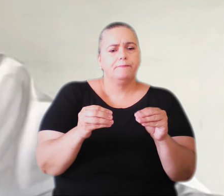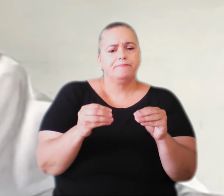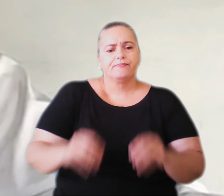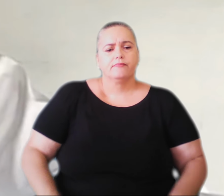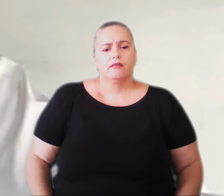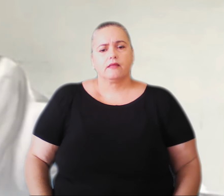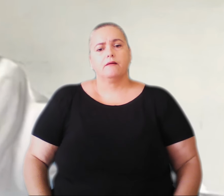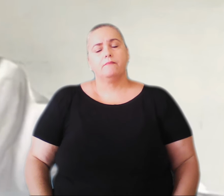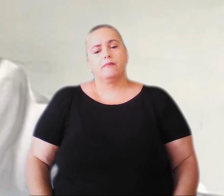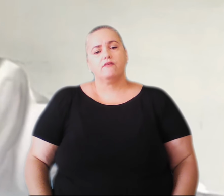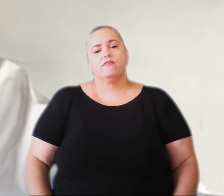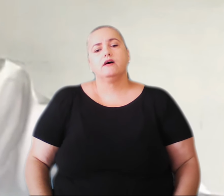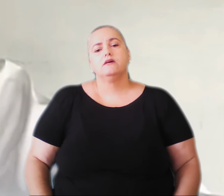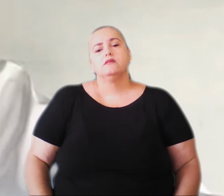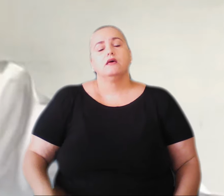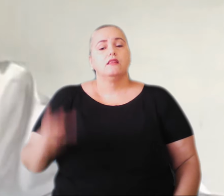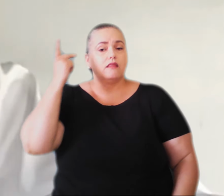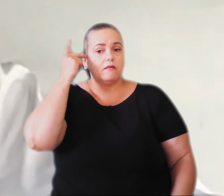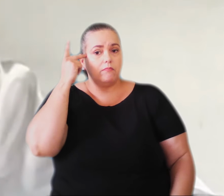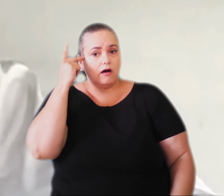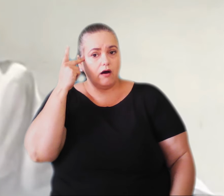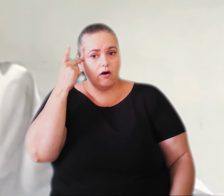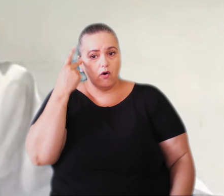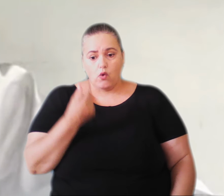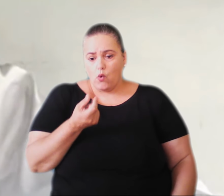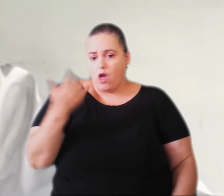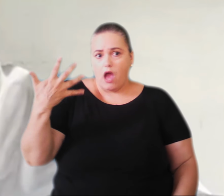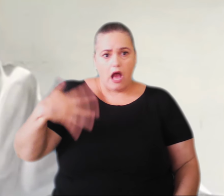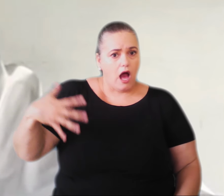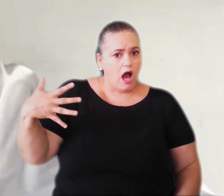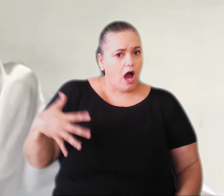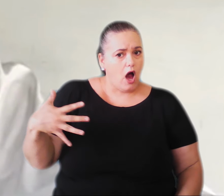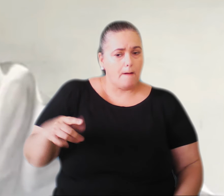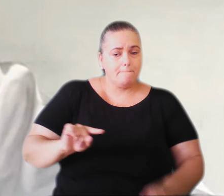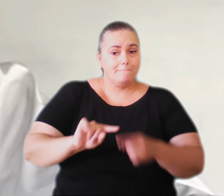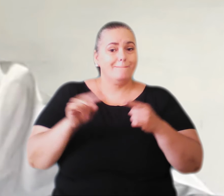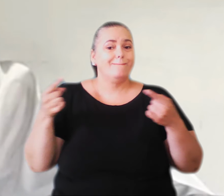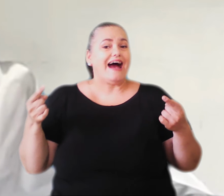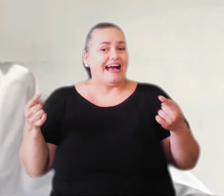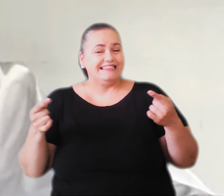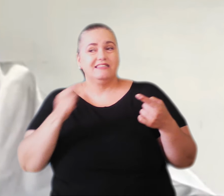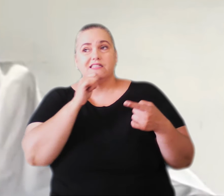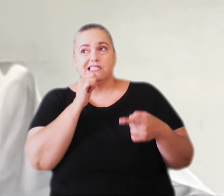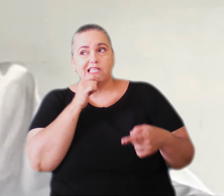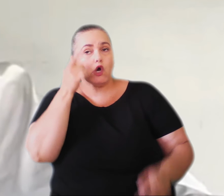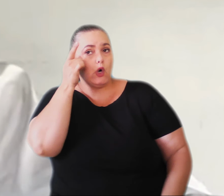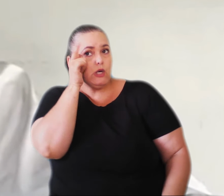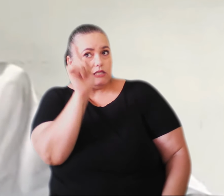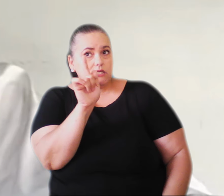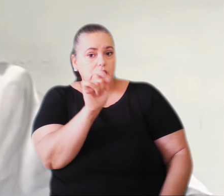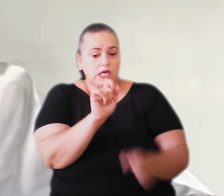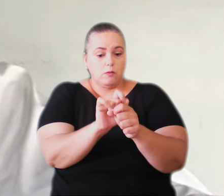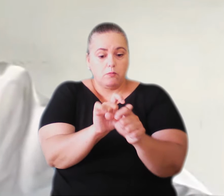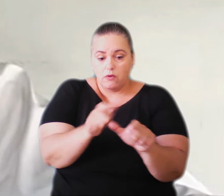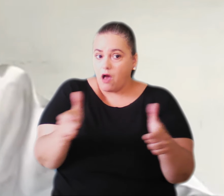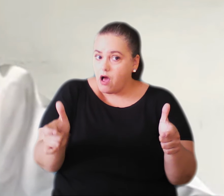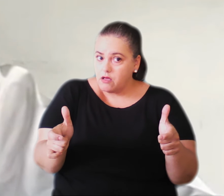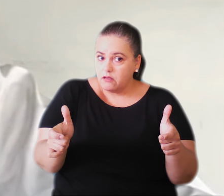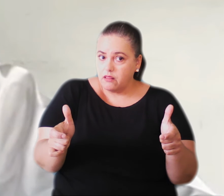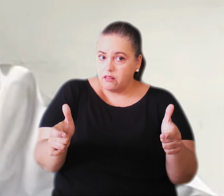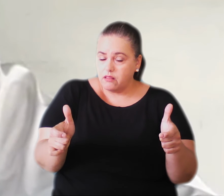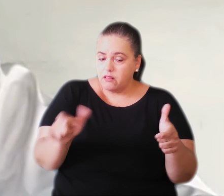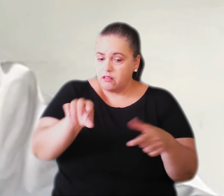ir fazer programa de São Paulo, um custo muito alto hoje. Exatamente. Mas mesmo assim, se conseguirmos espaços nesses